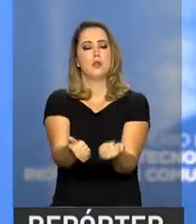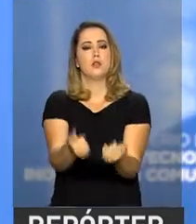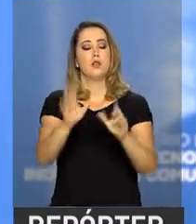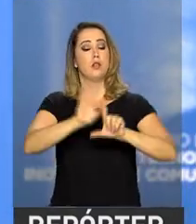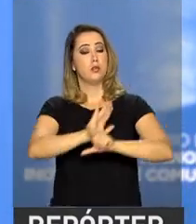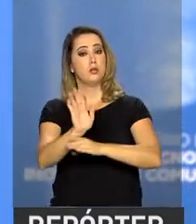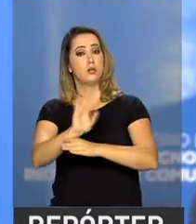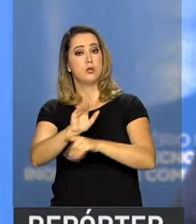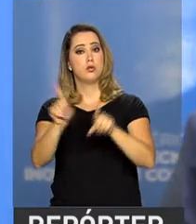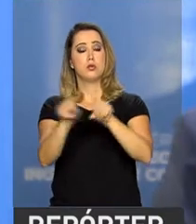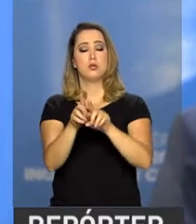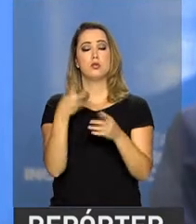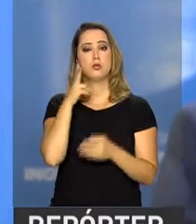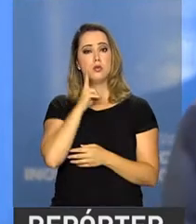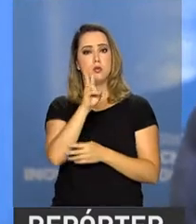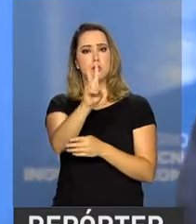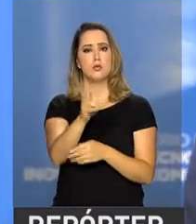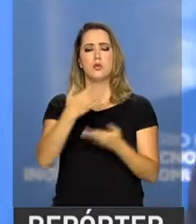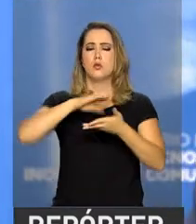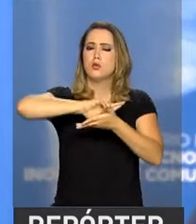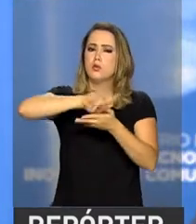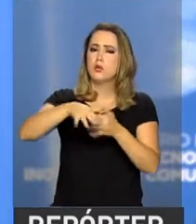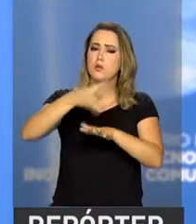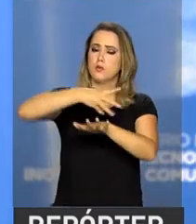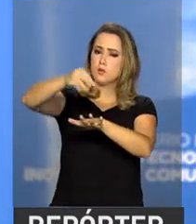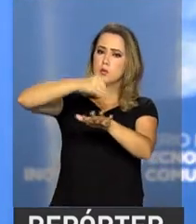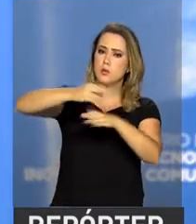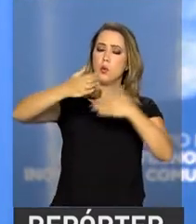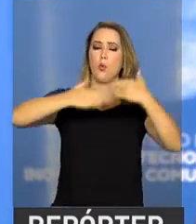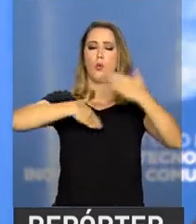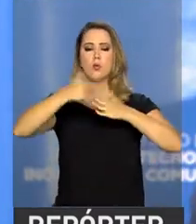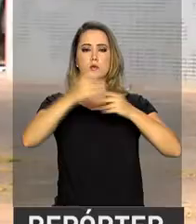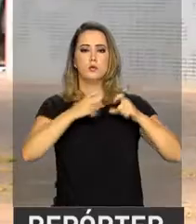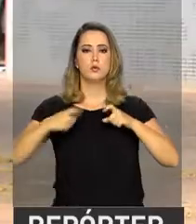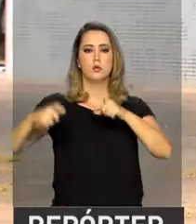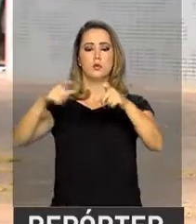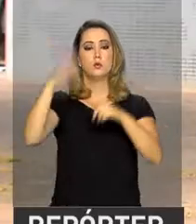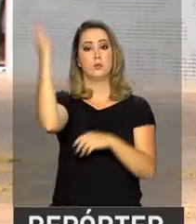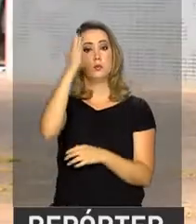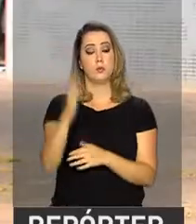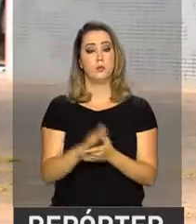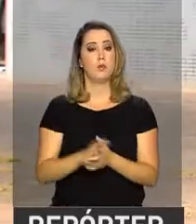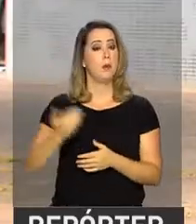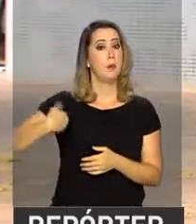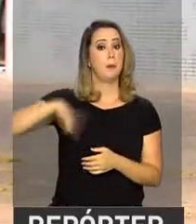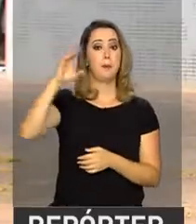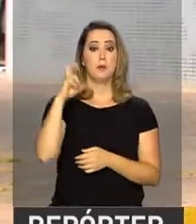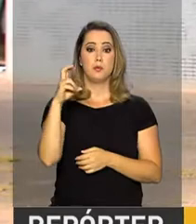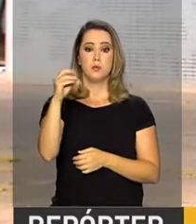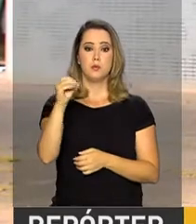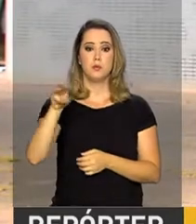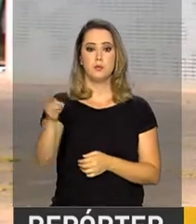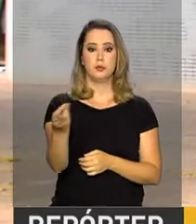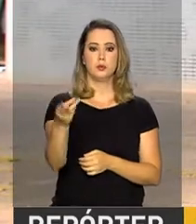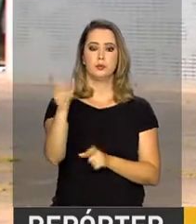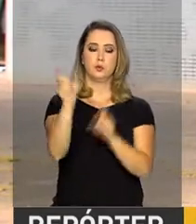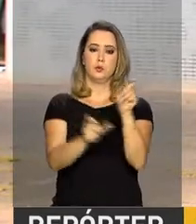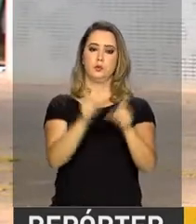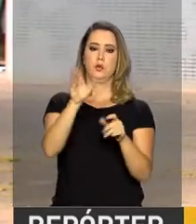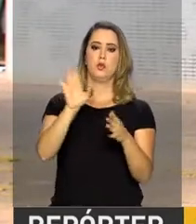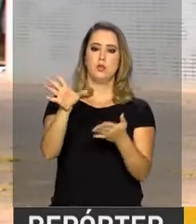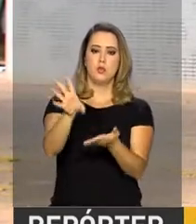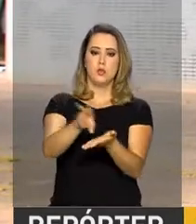de entretenimento, de informações, em qualquer canto do país. Mais de 50 milhões de brasileiros já